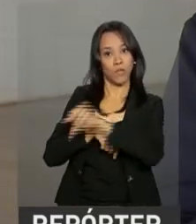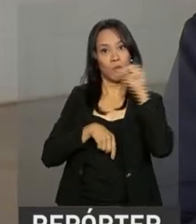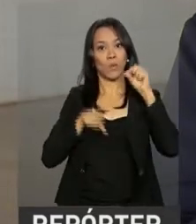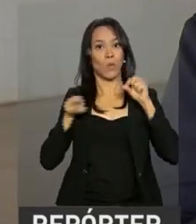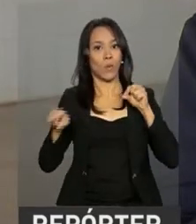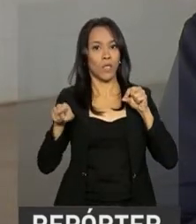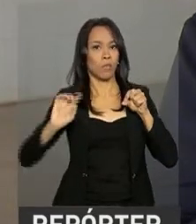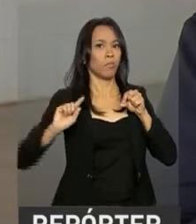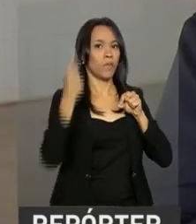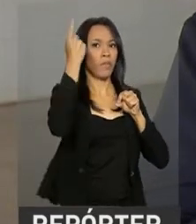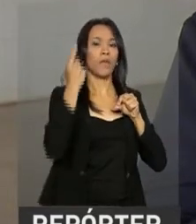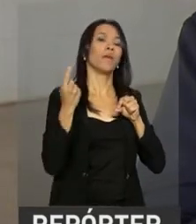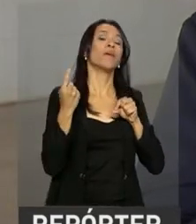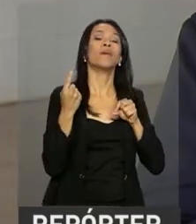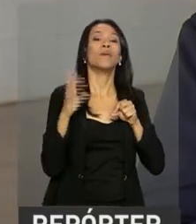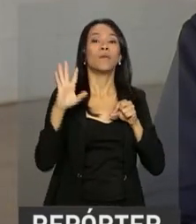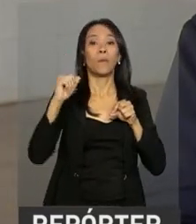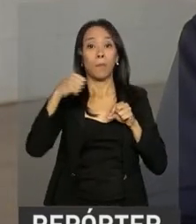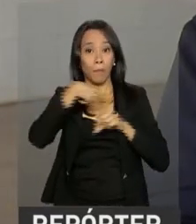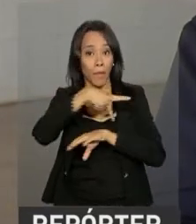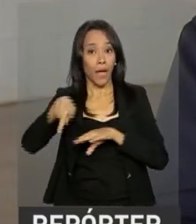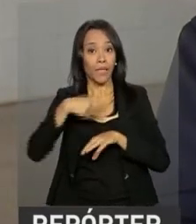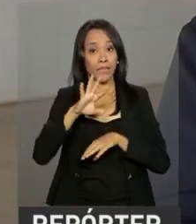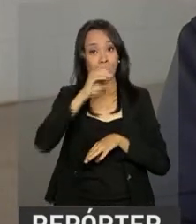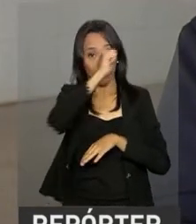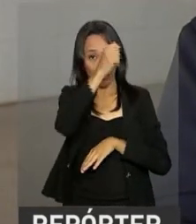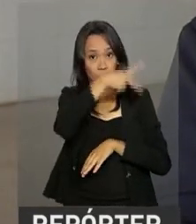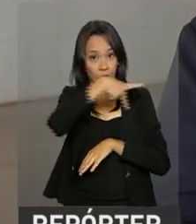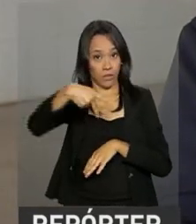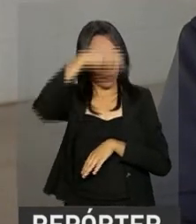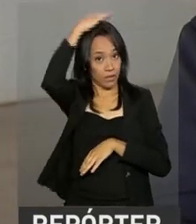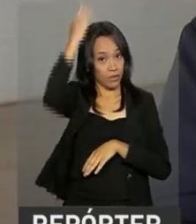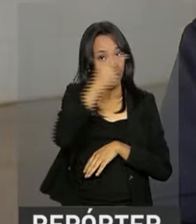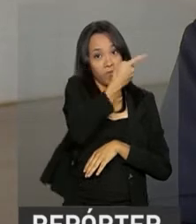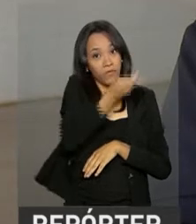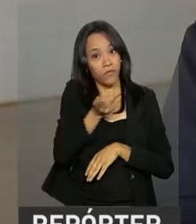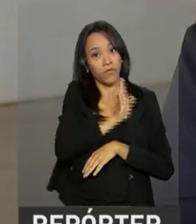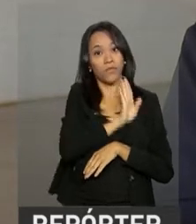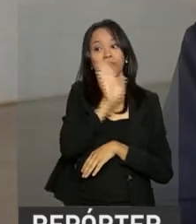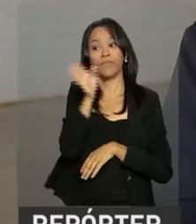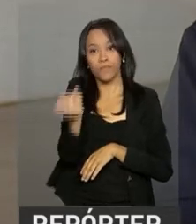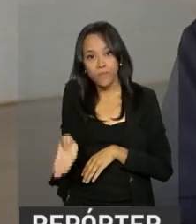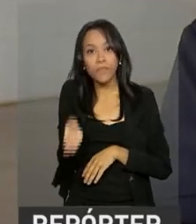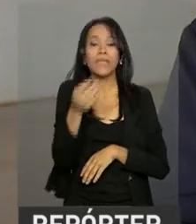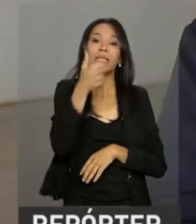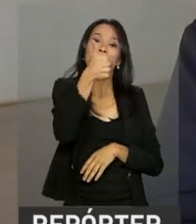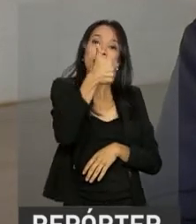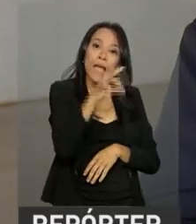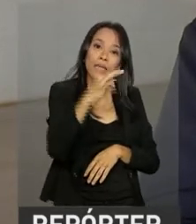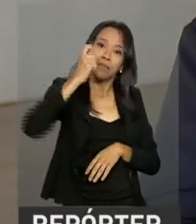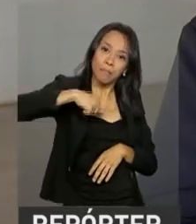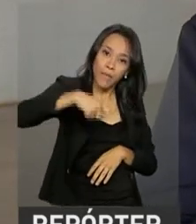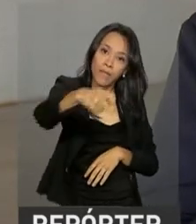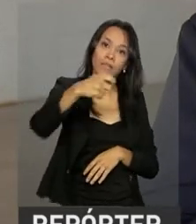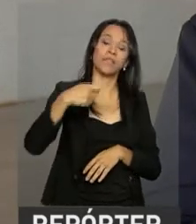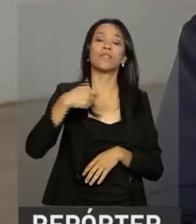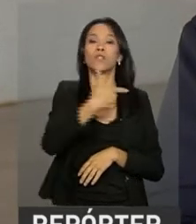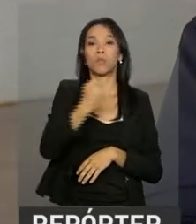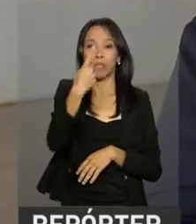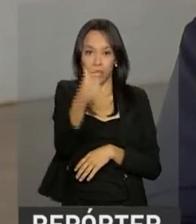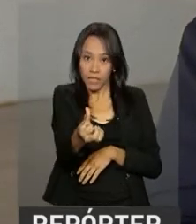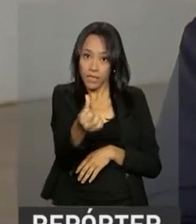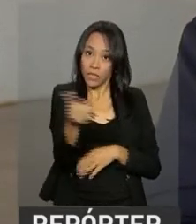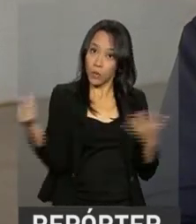primeiros países visitados no governo do presidente michel temer nos primeiros dez meses de 2010 16 o